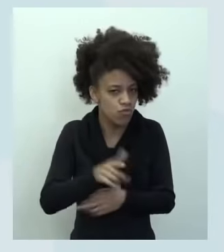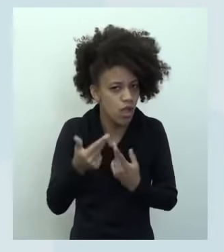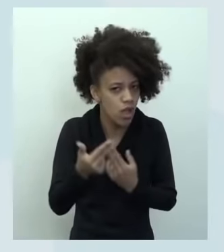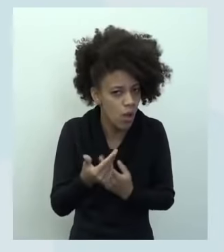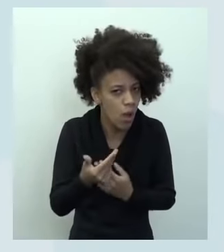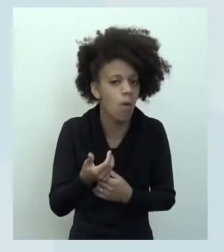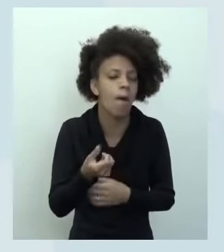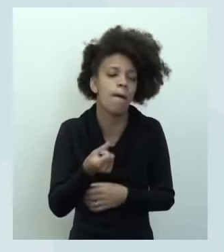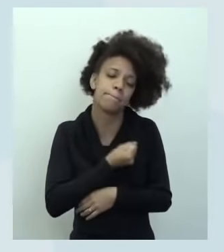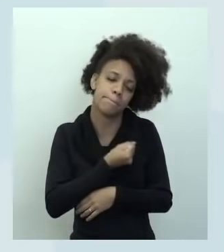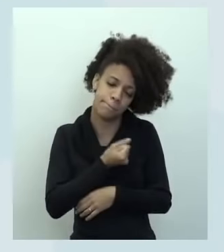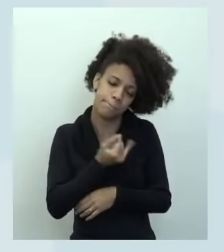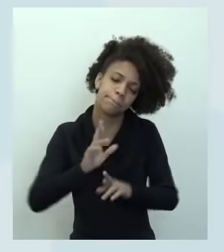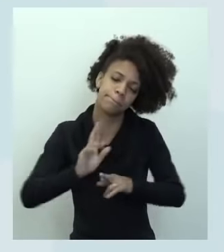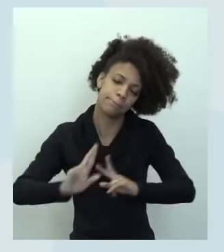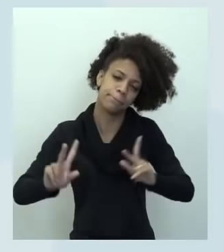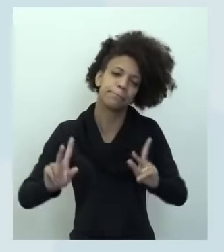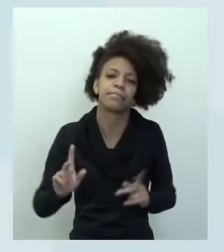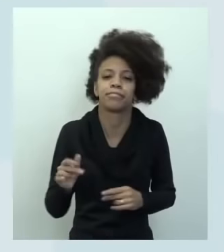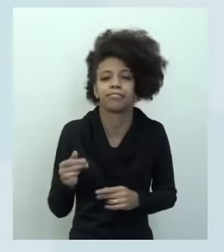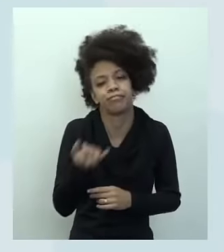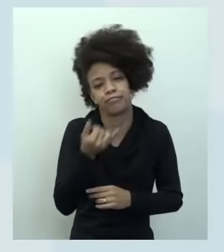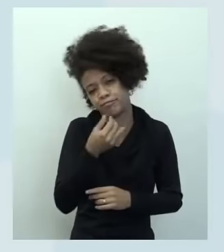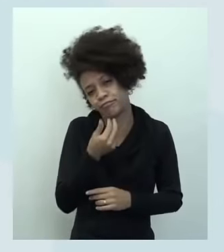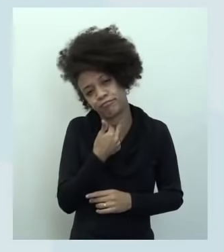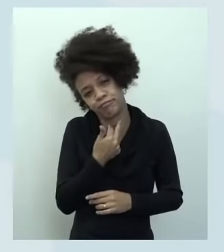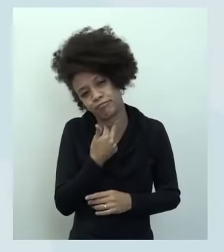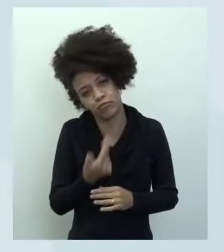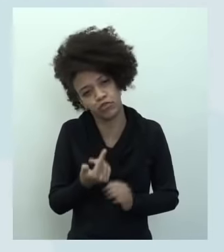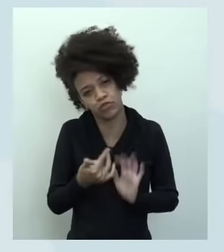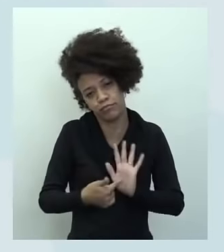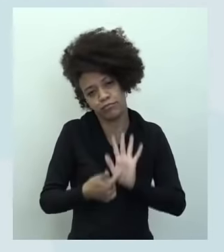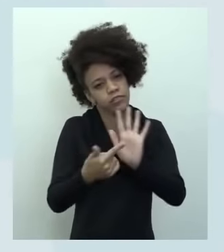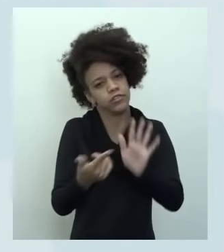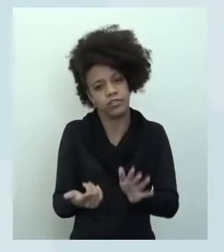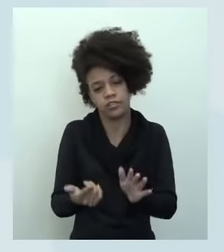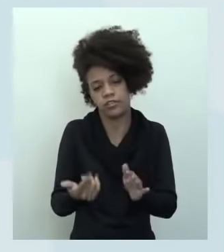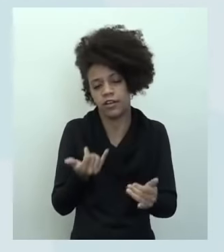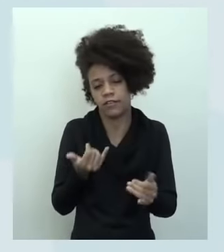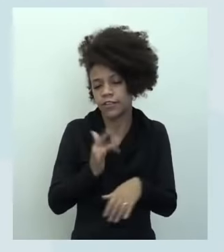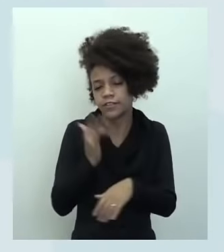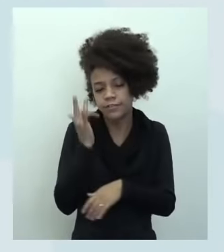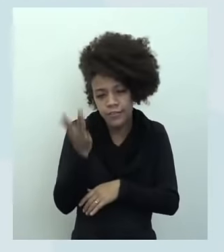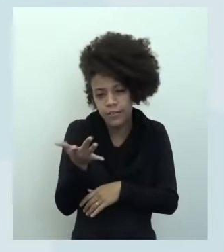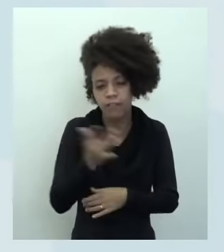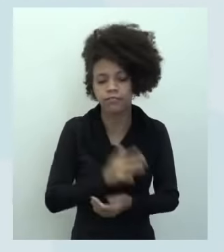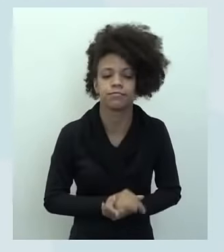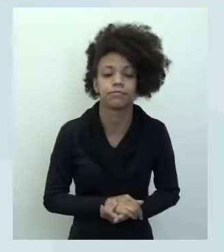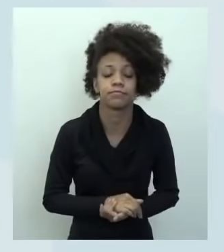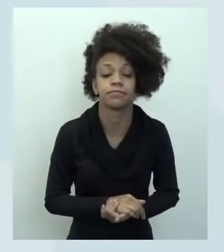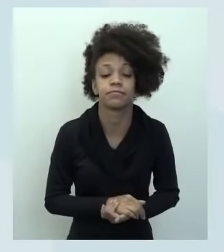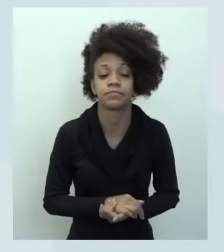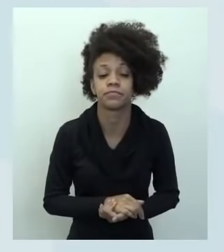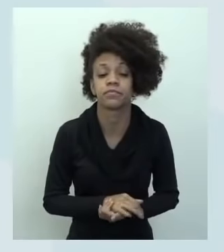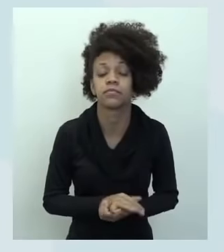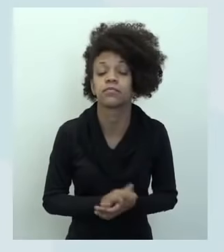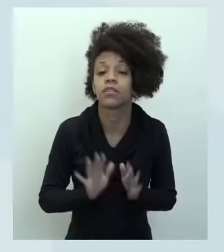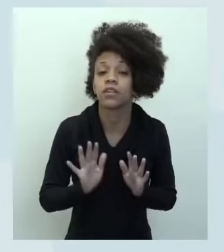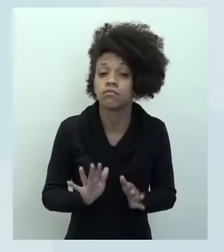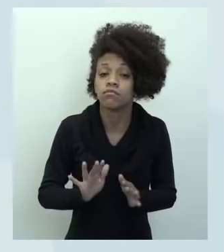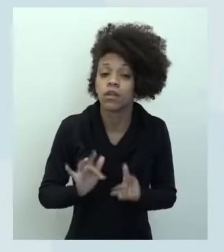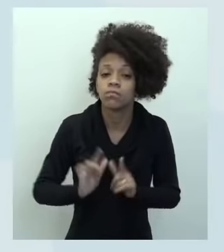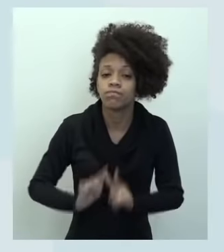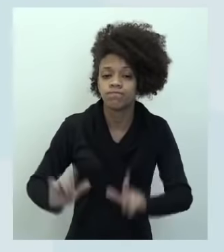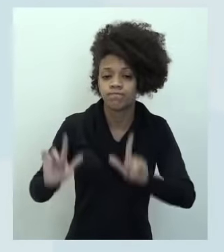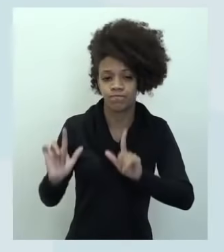números diferentes, né, professora? A gente não podia dar essa facilitada. Então, eu vou colocar para vocês na